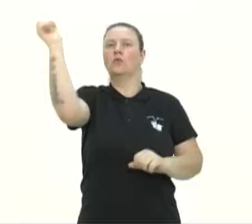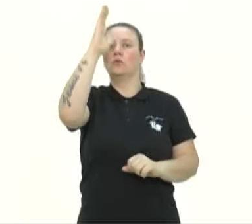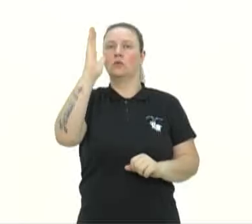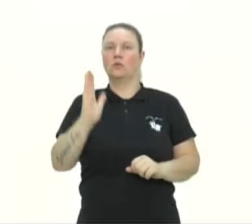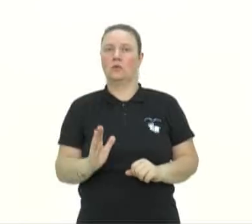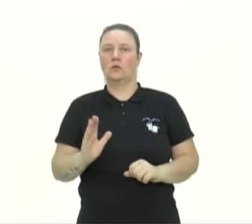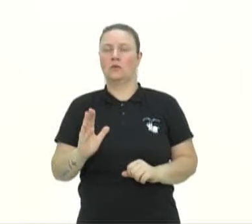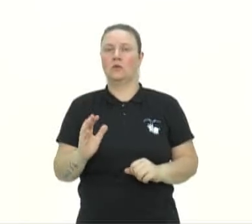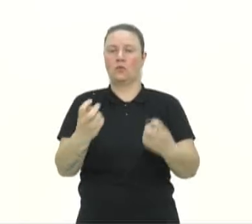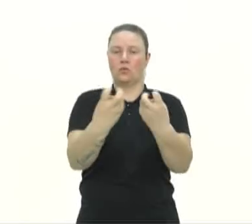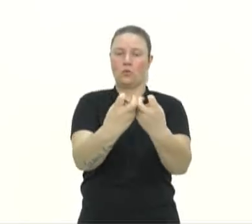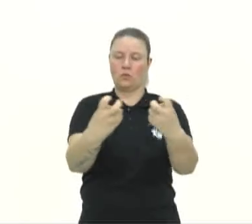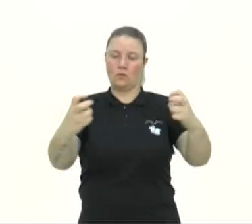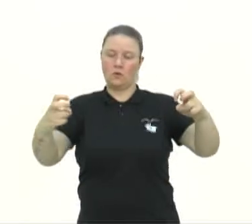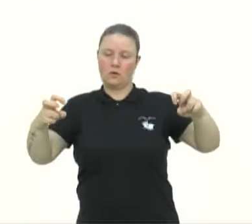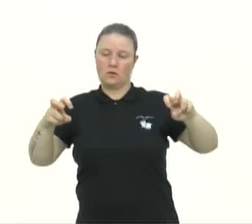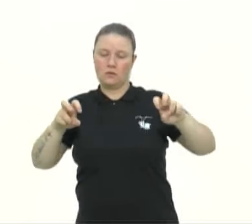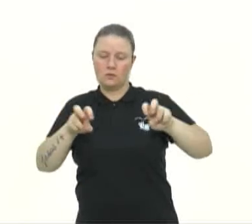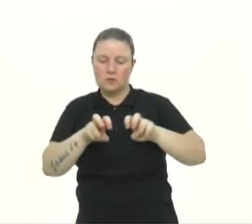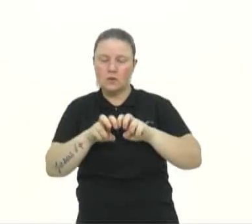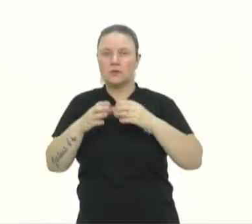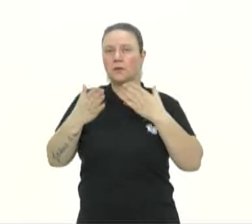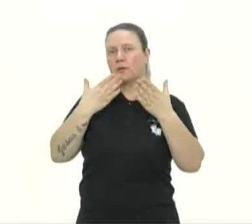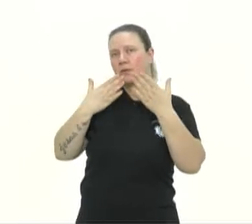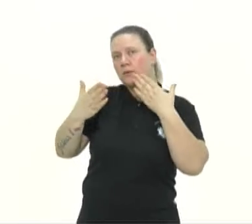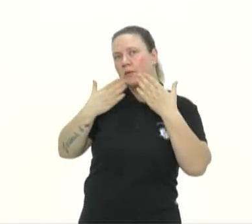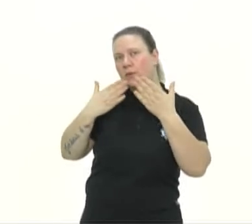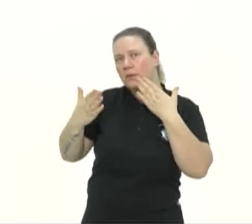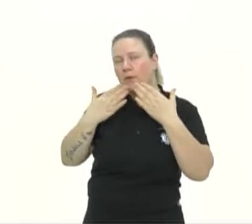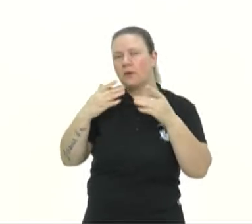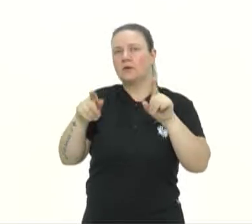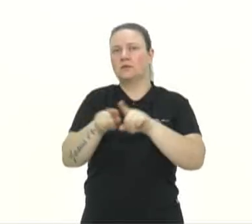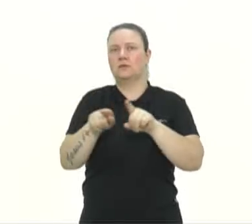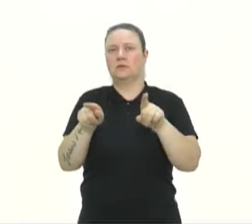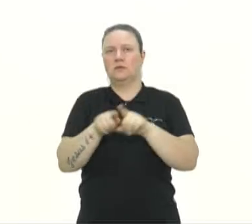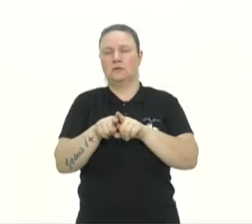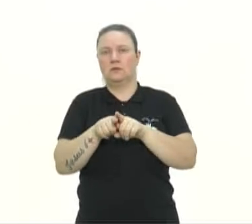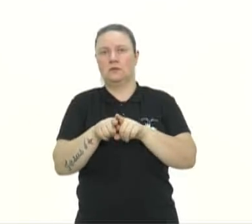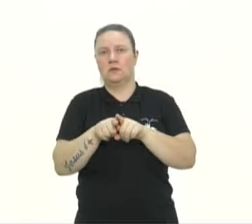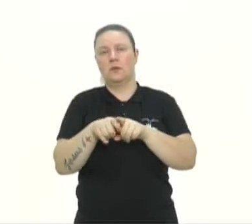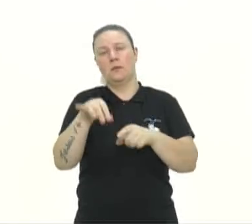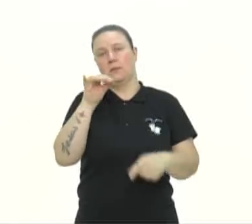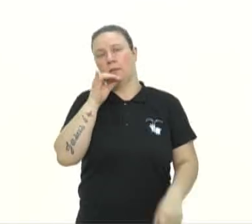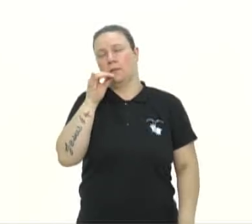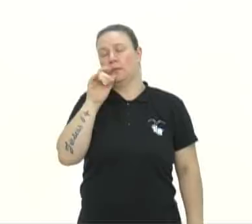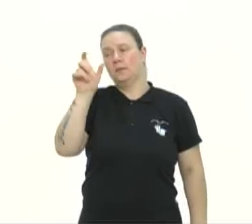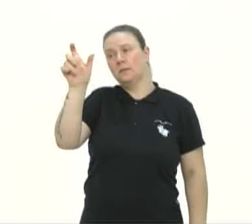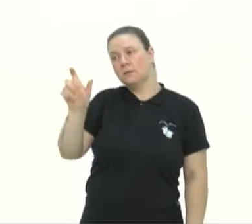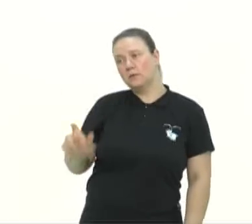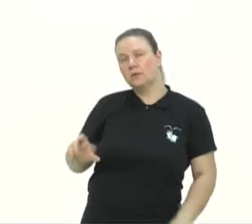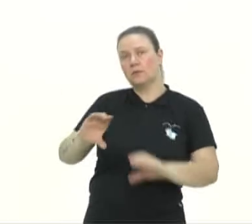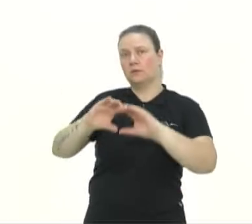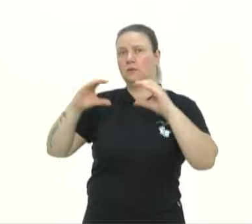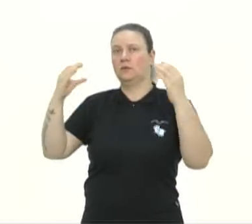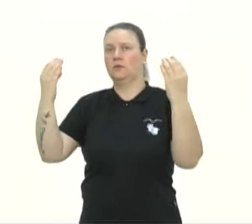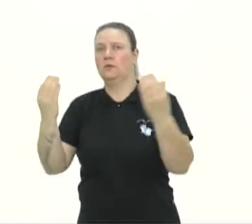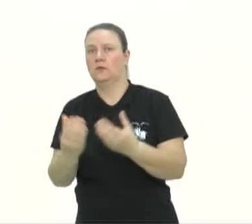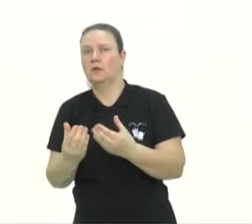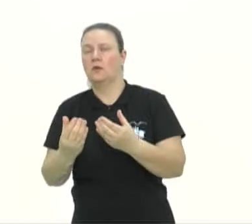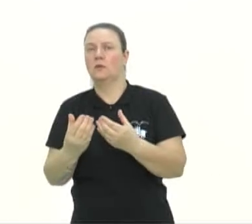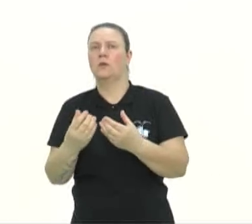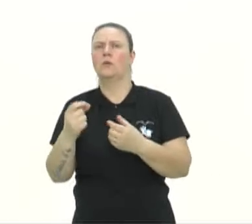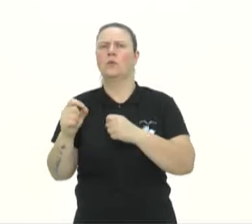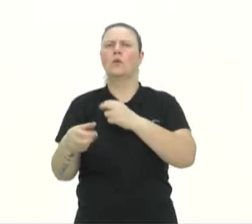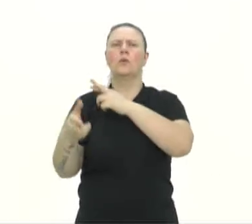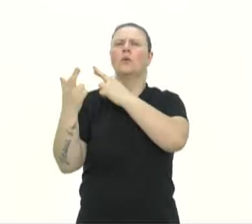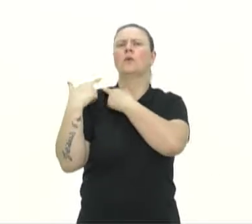de conversa para a contação de causos. Uma pessoa da comunidade fica como